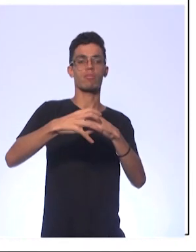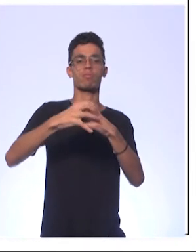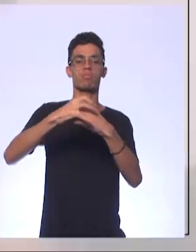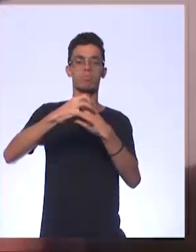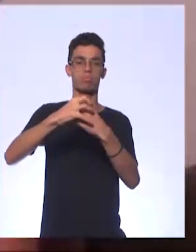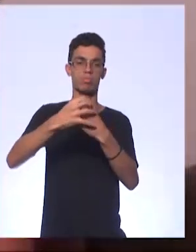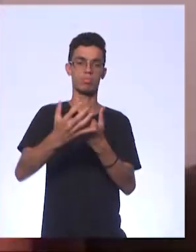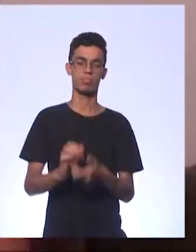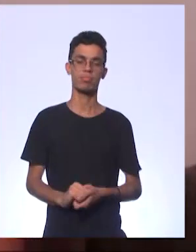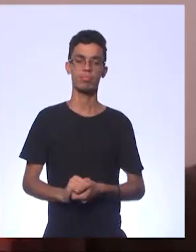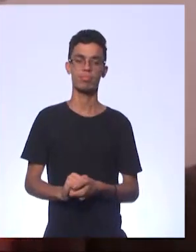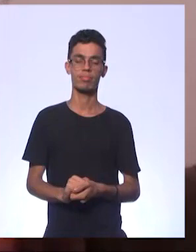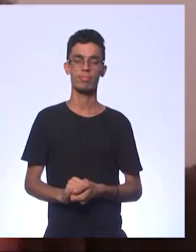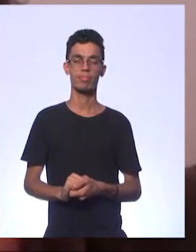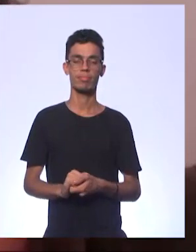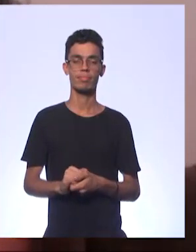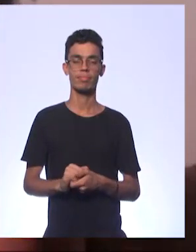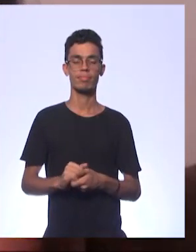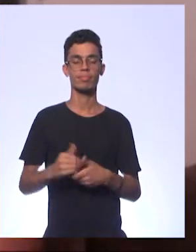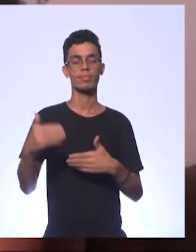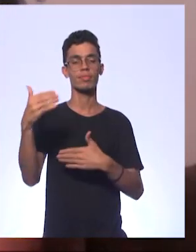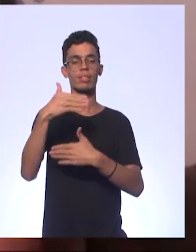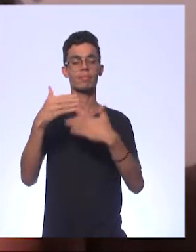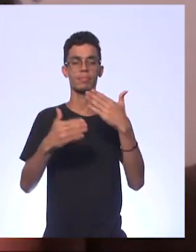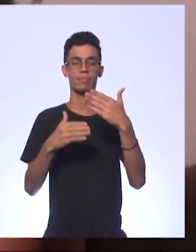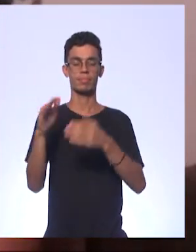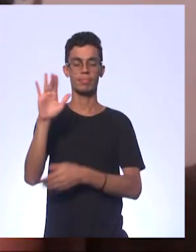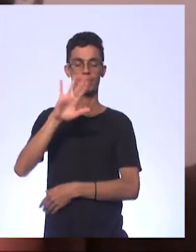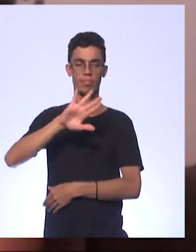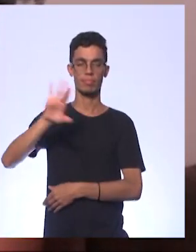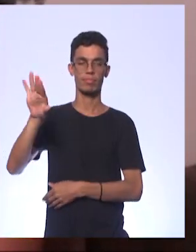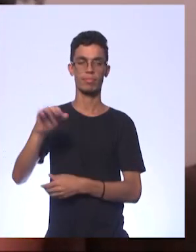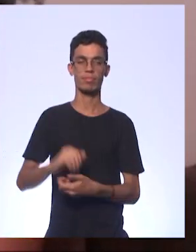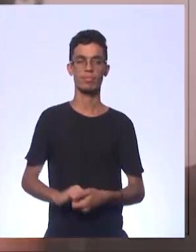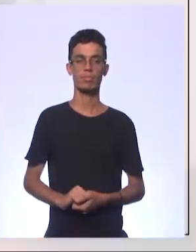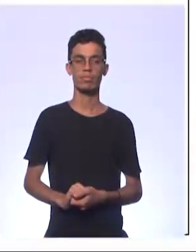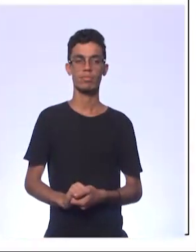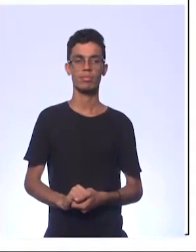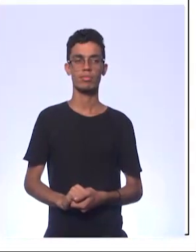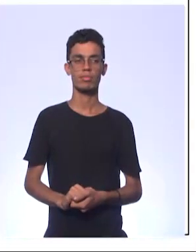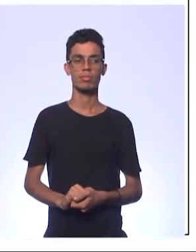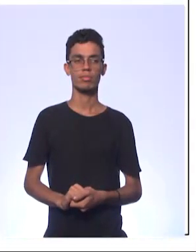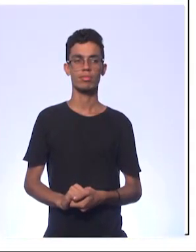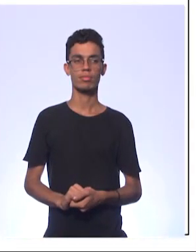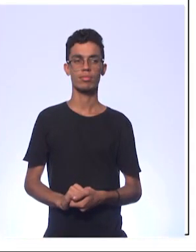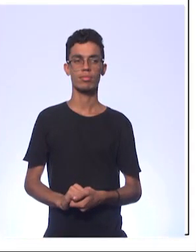formalidade. Pode passar, por favor, o slide, Marcos.